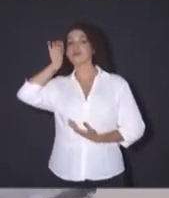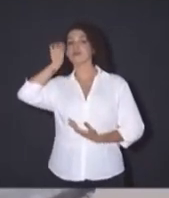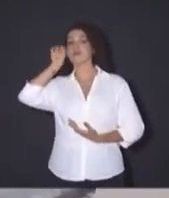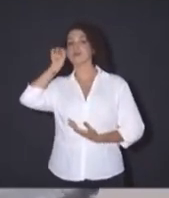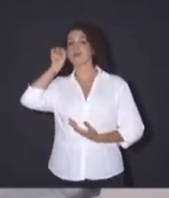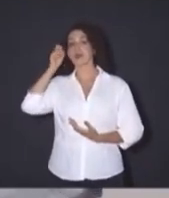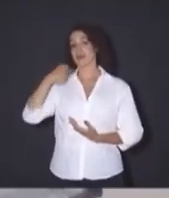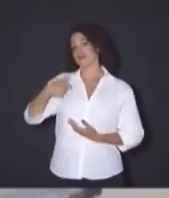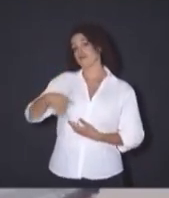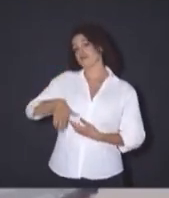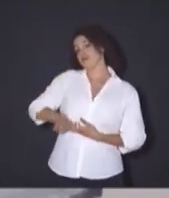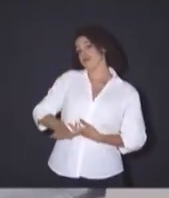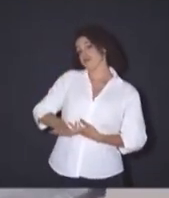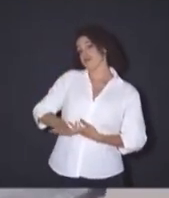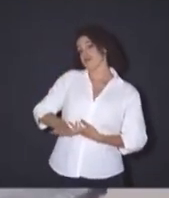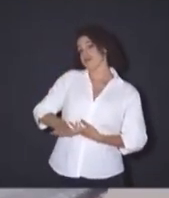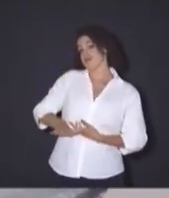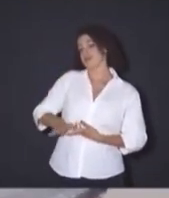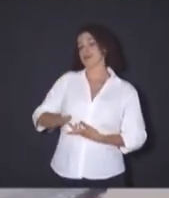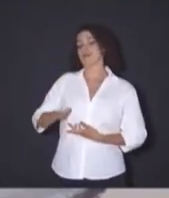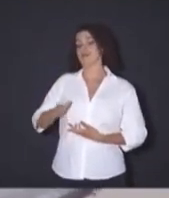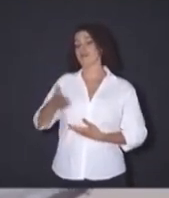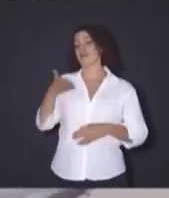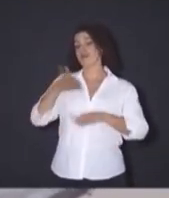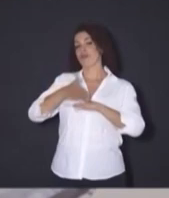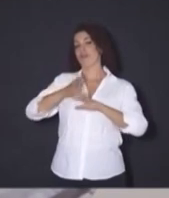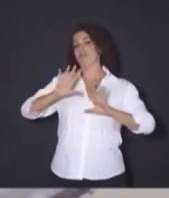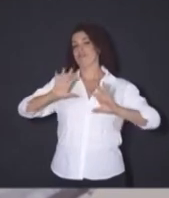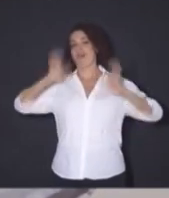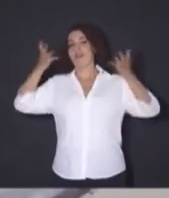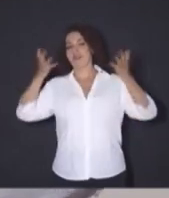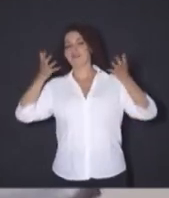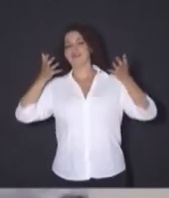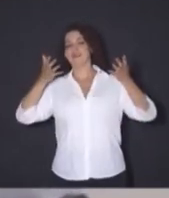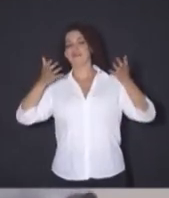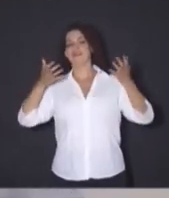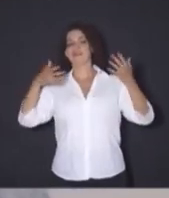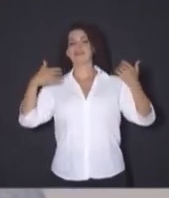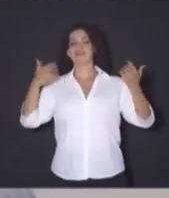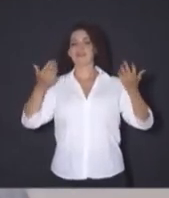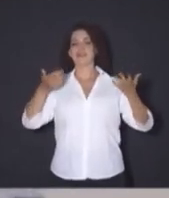em criança, numa das festas que teve, e